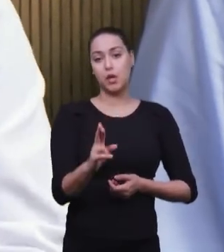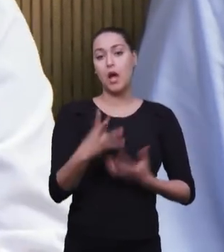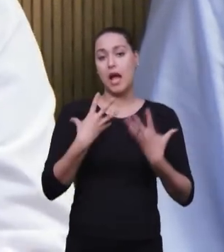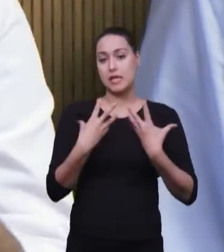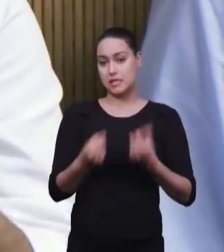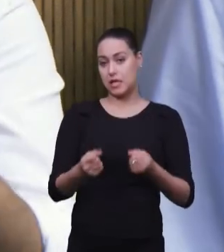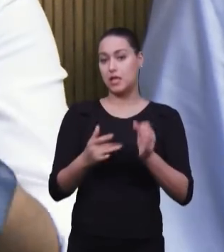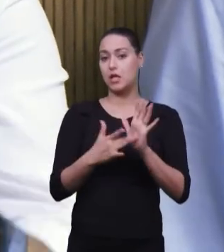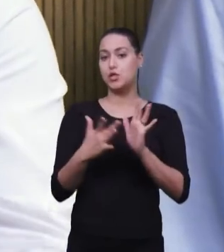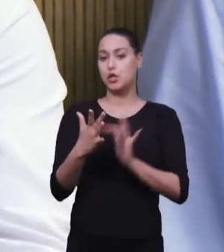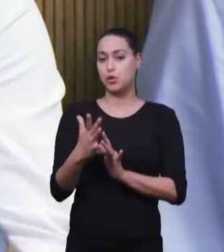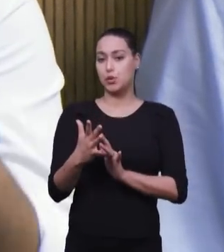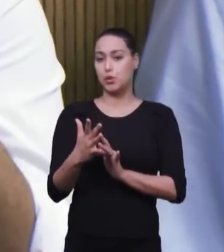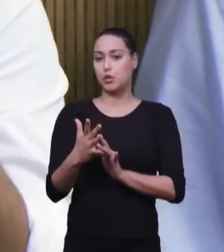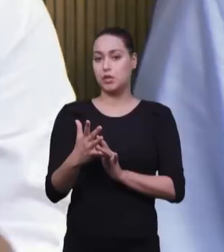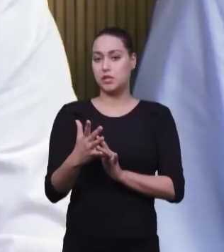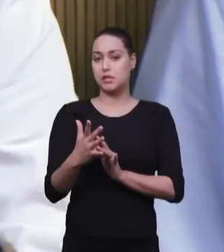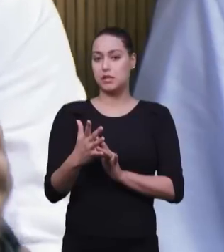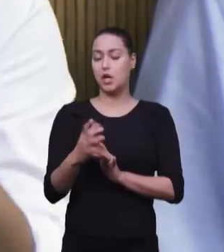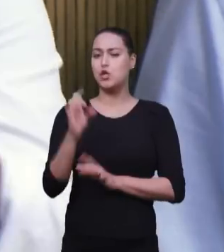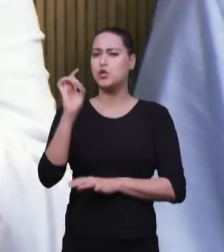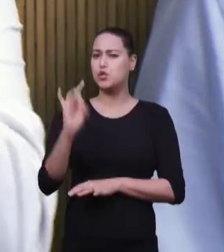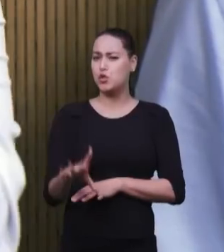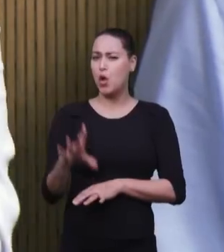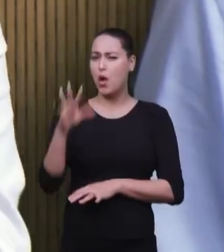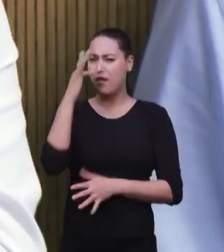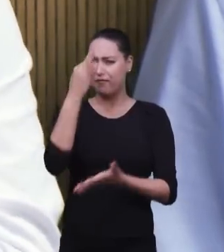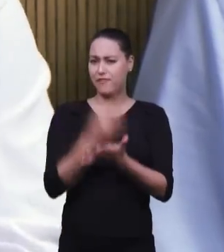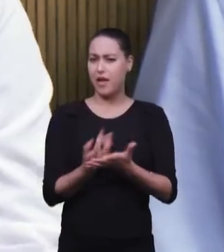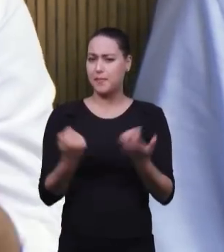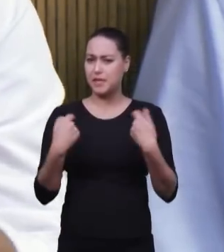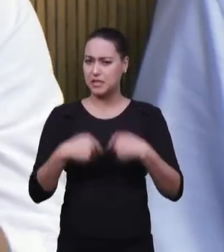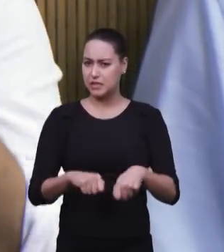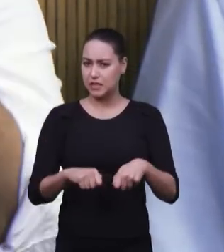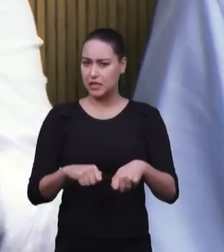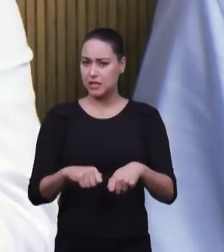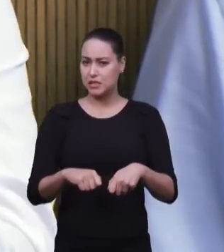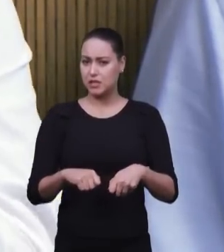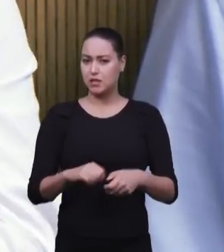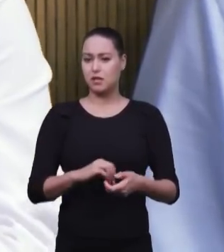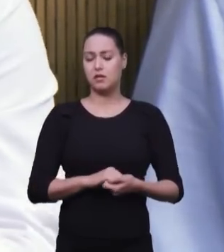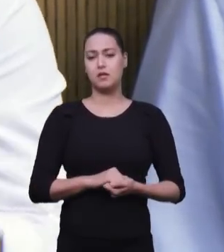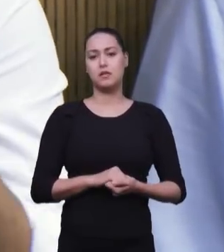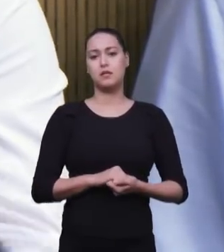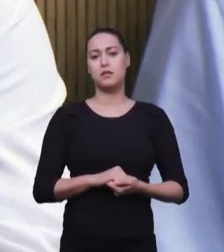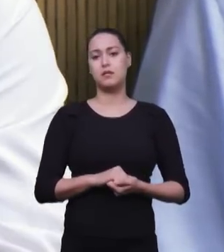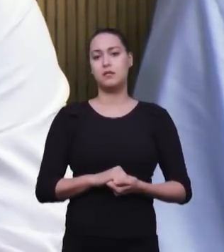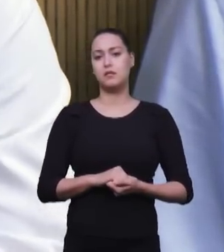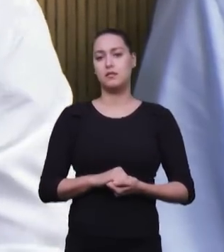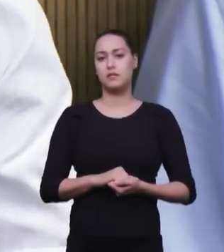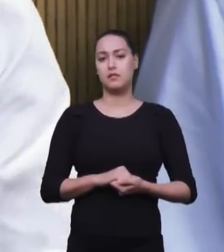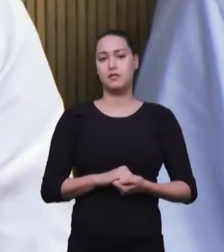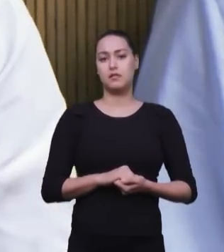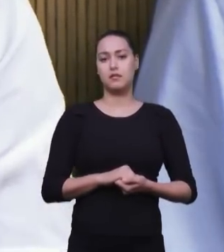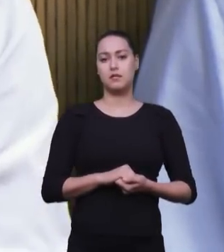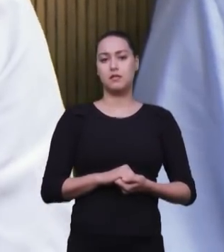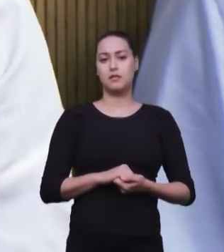né? O aceitar Jesus depende da fé. Somente a fé, para você aceitar Jesus, só depende somente da